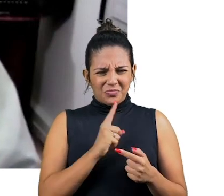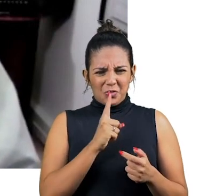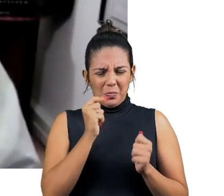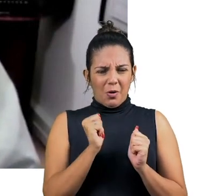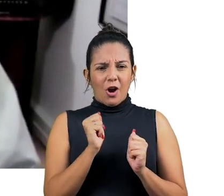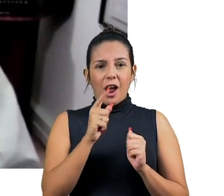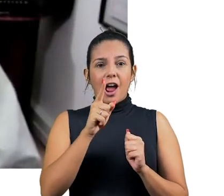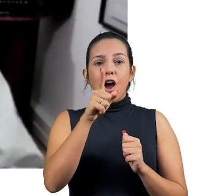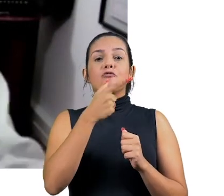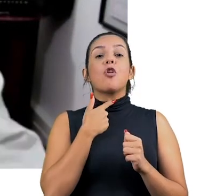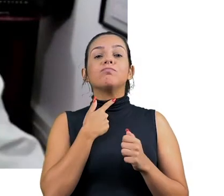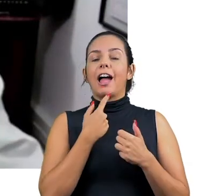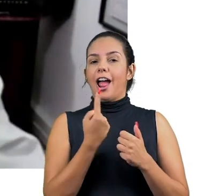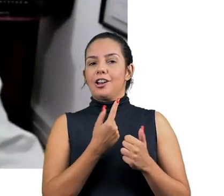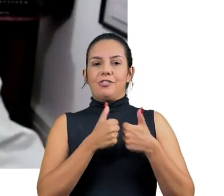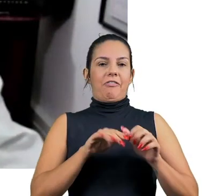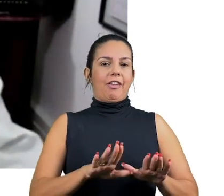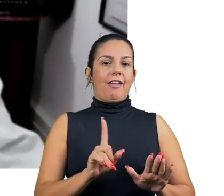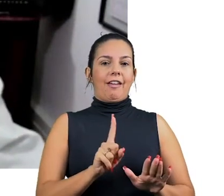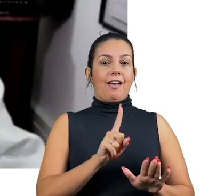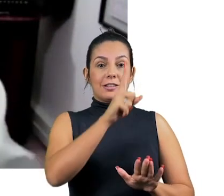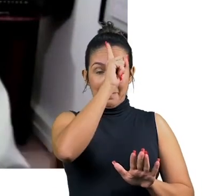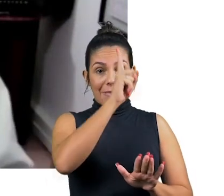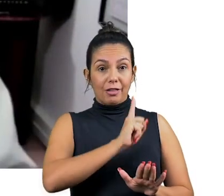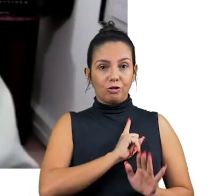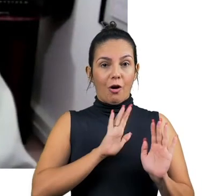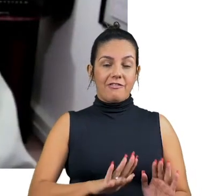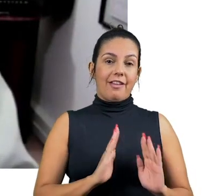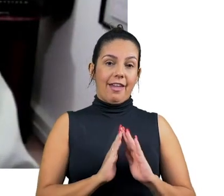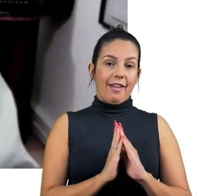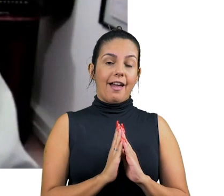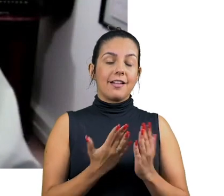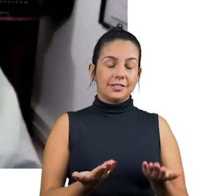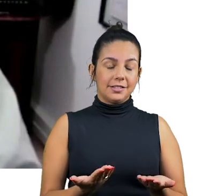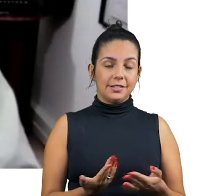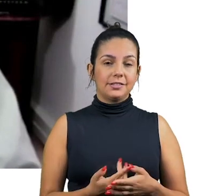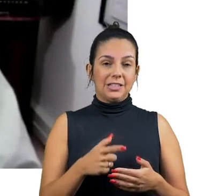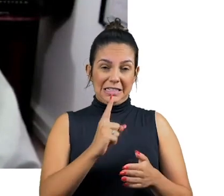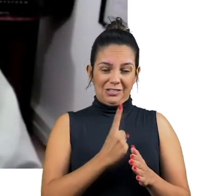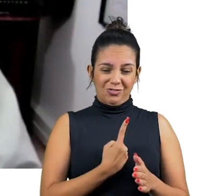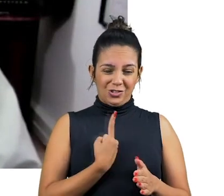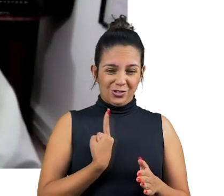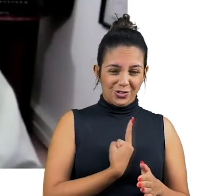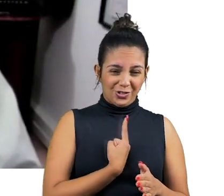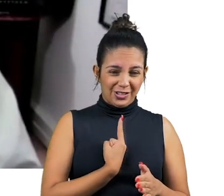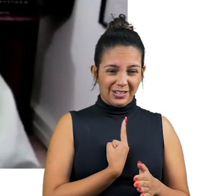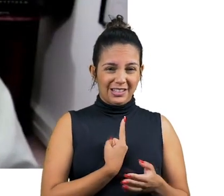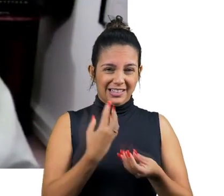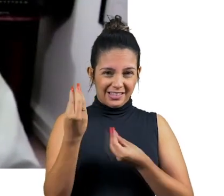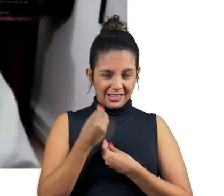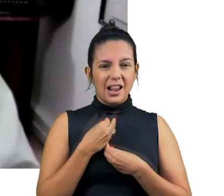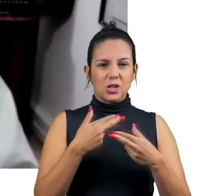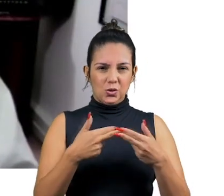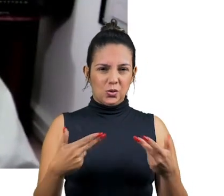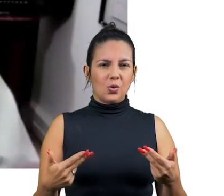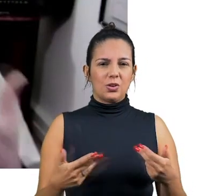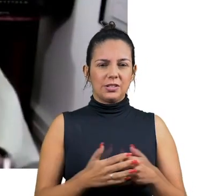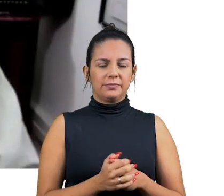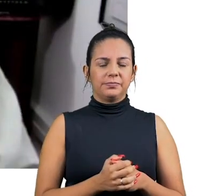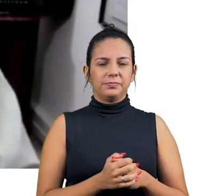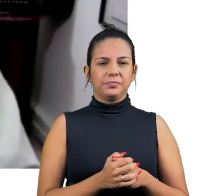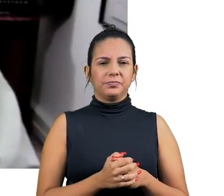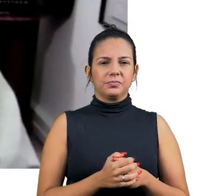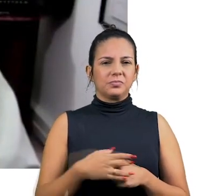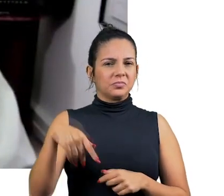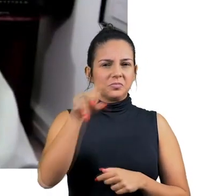foi um isolamento voluntário, que você pode interromper a hora que você quer, né? E essa solidão, ela traz efeitos. Então, além